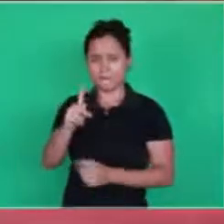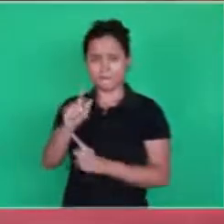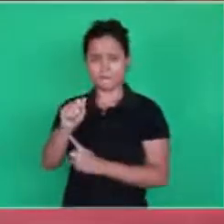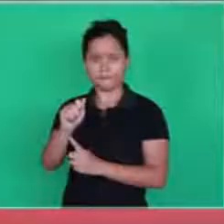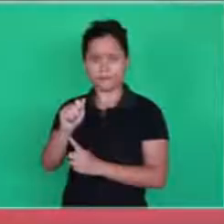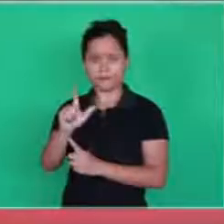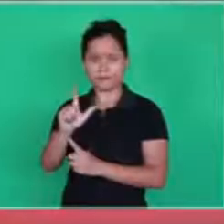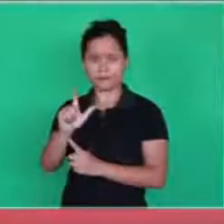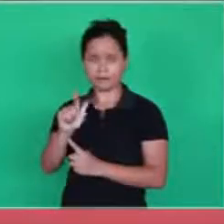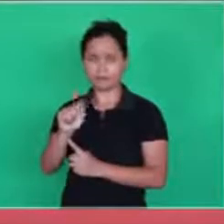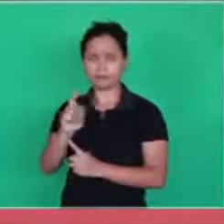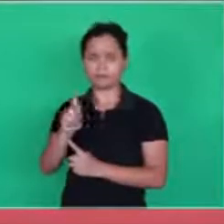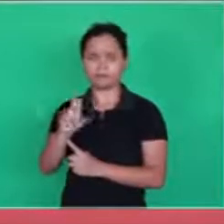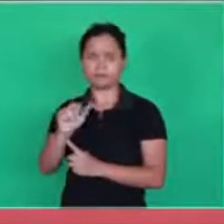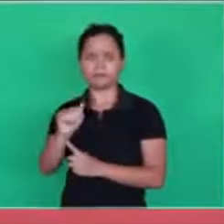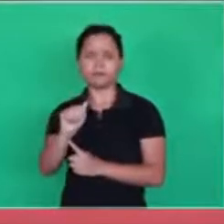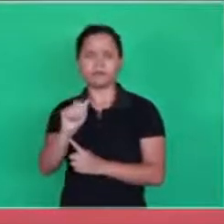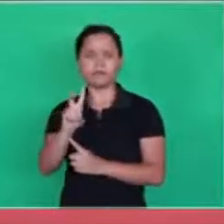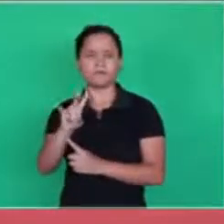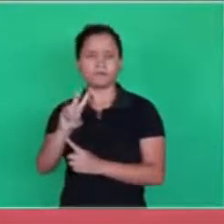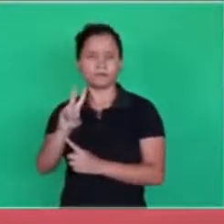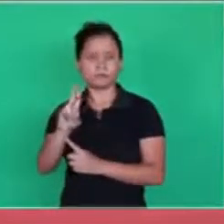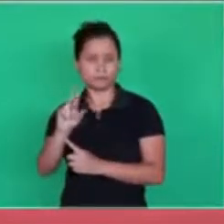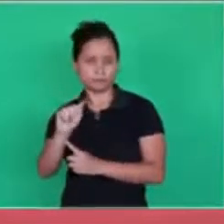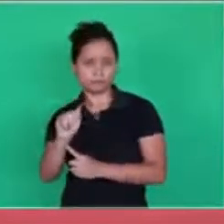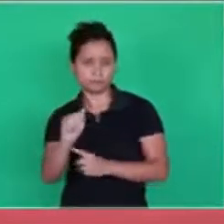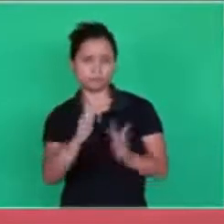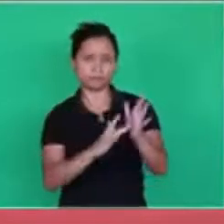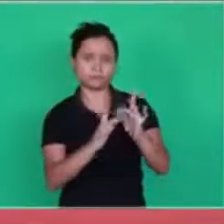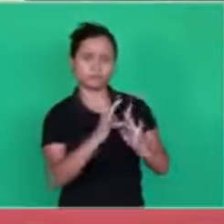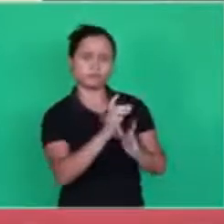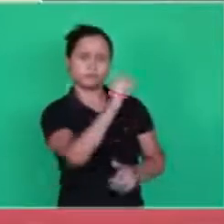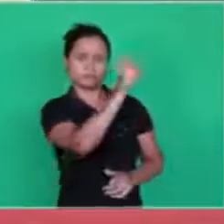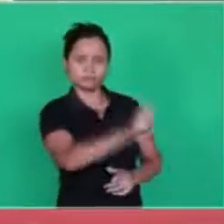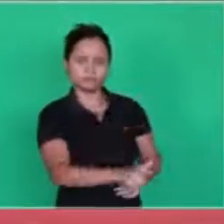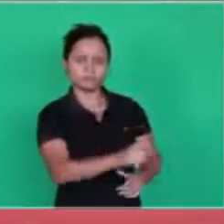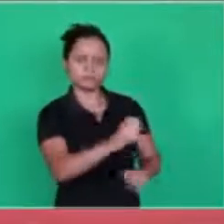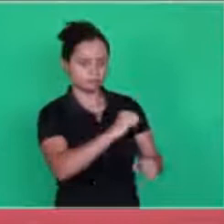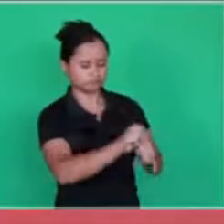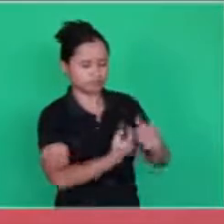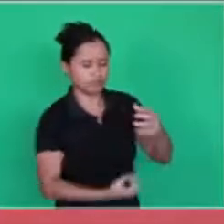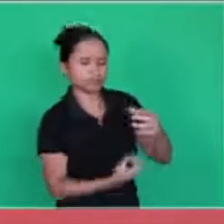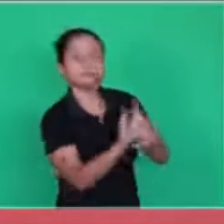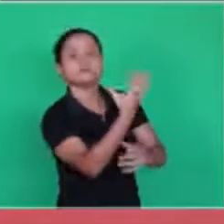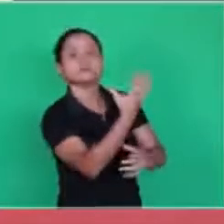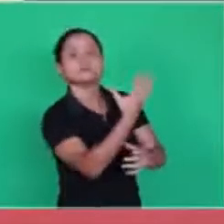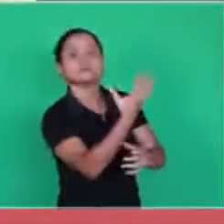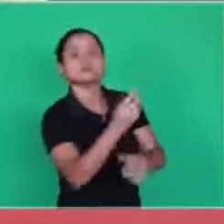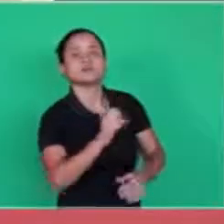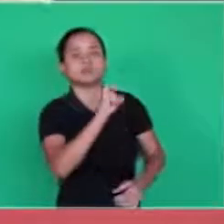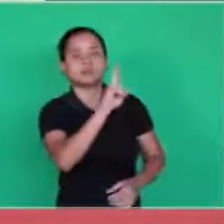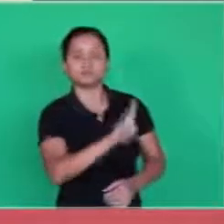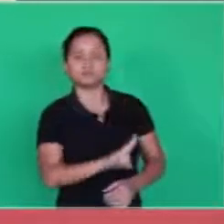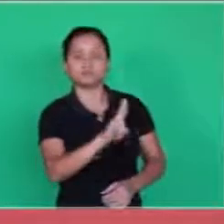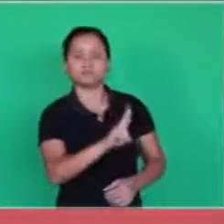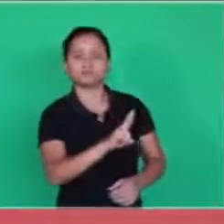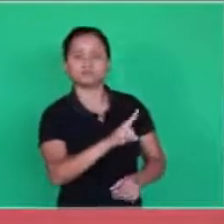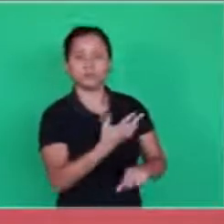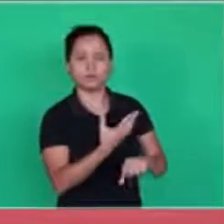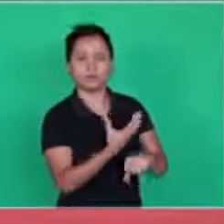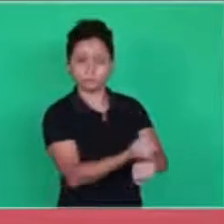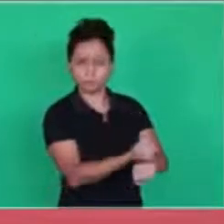início tudo, onde ele pega, transforma aqui, ele usa a matéria para